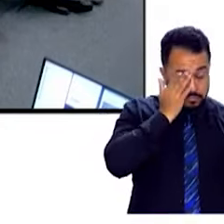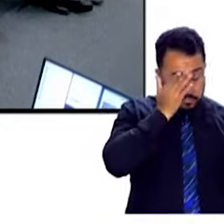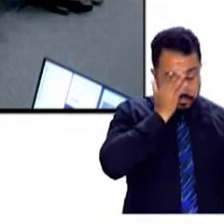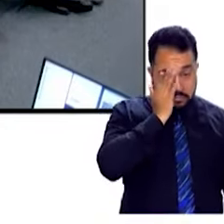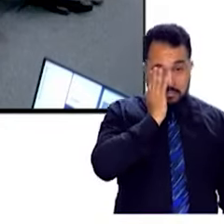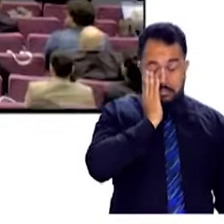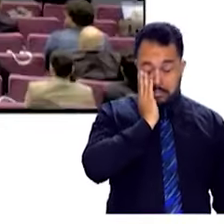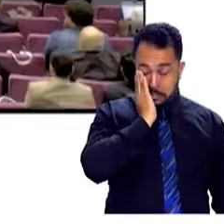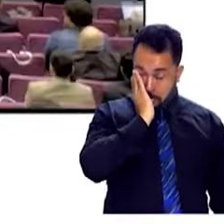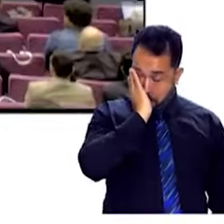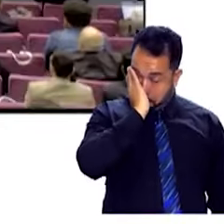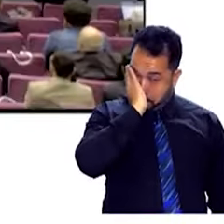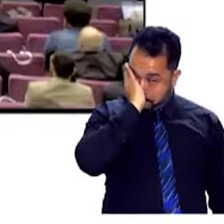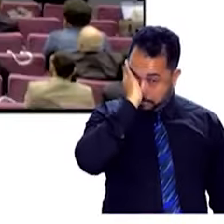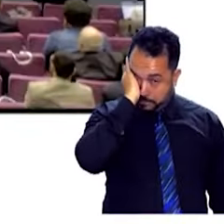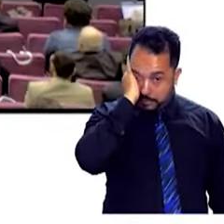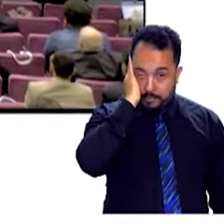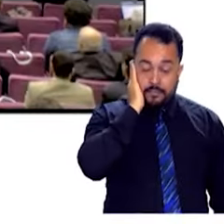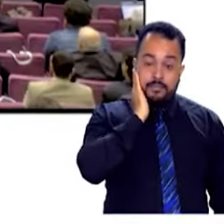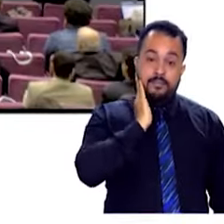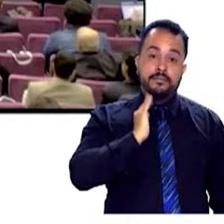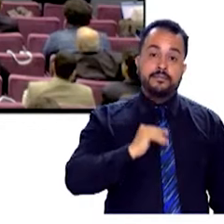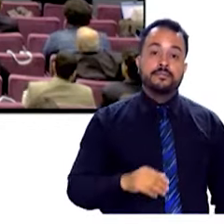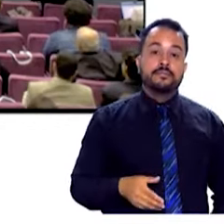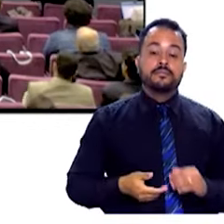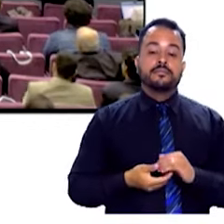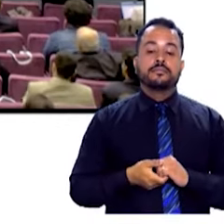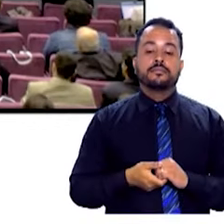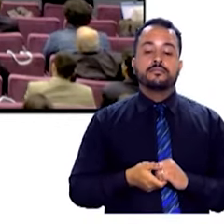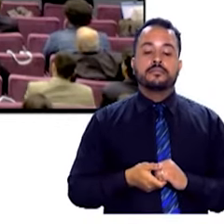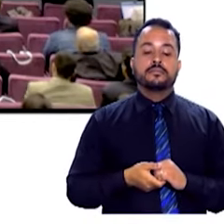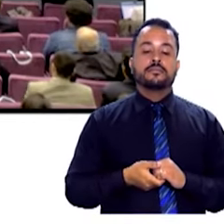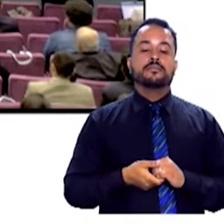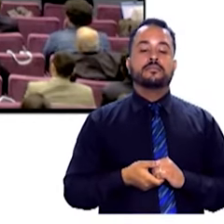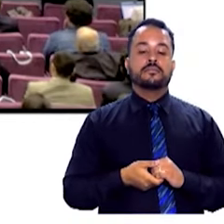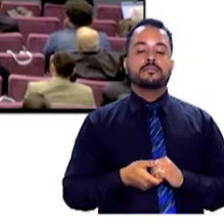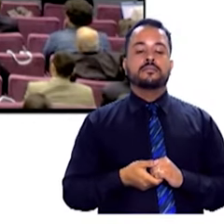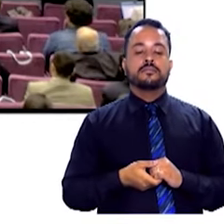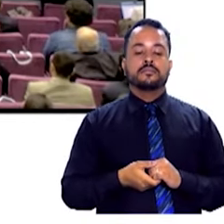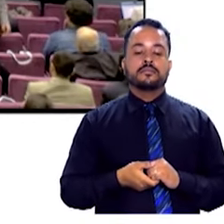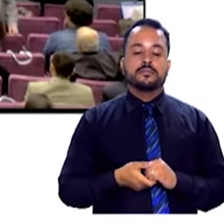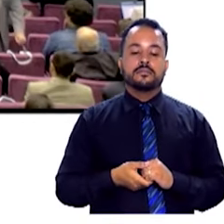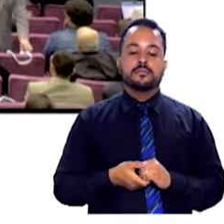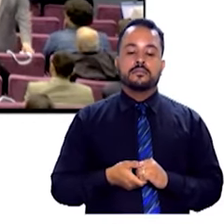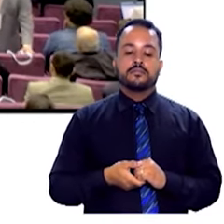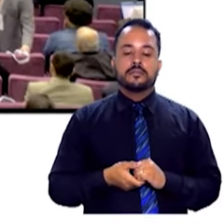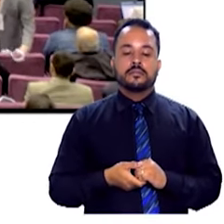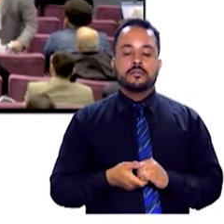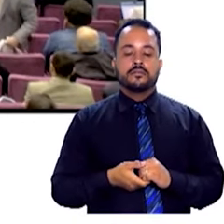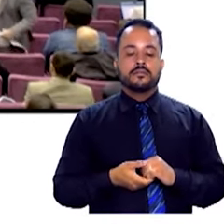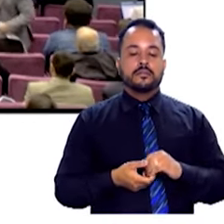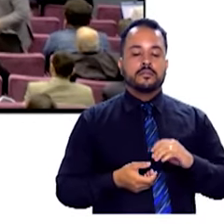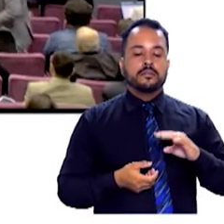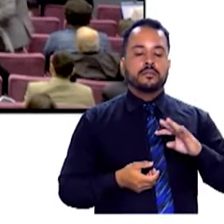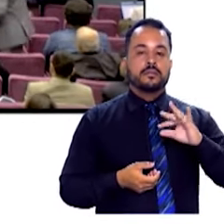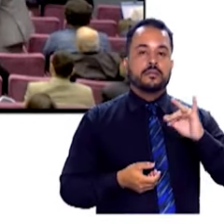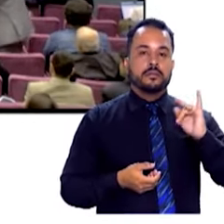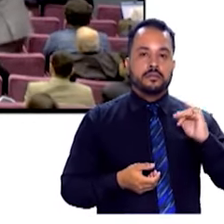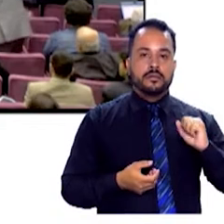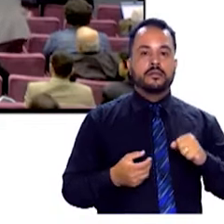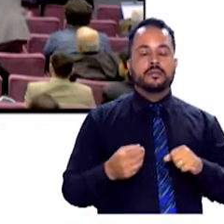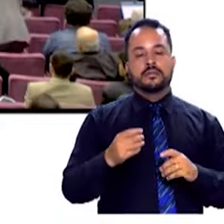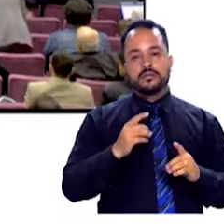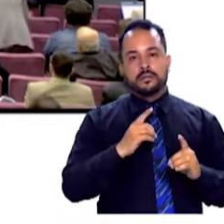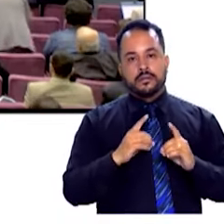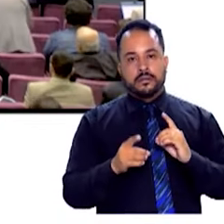atenção Parabéns Dr Frederico Rego por sua muito clara e objetiva didática exposição acho